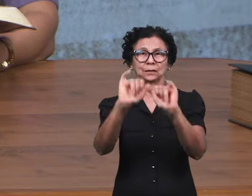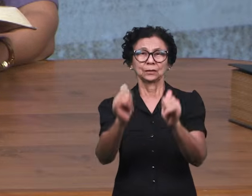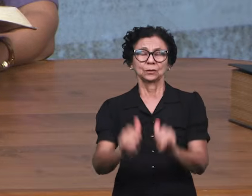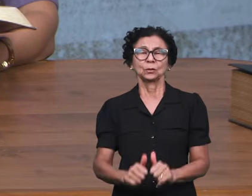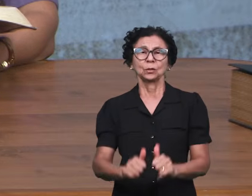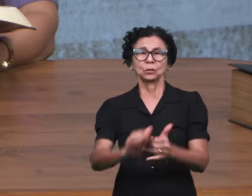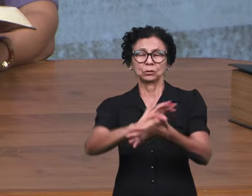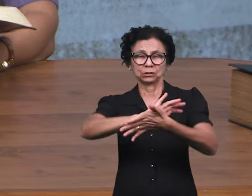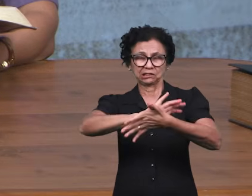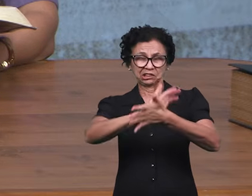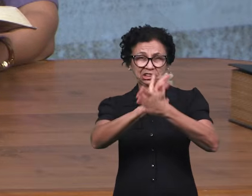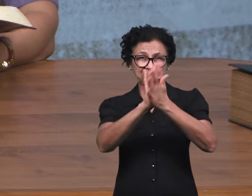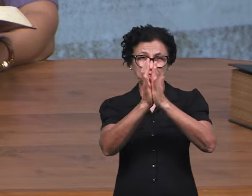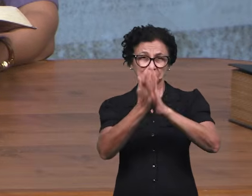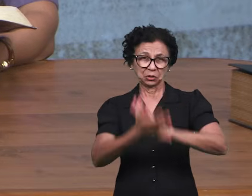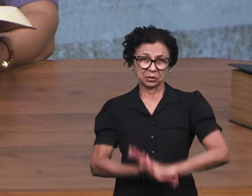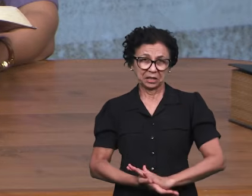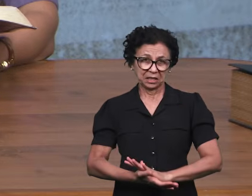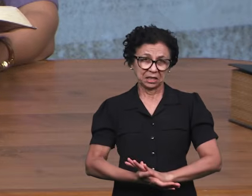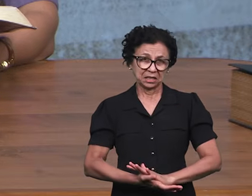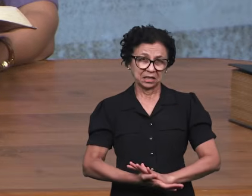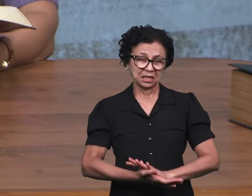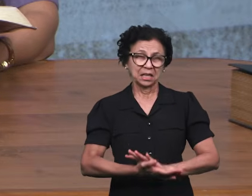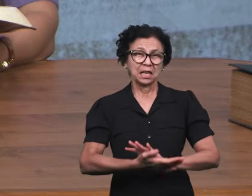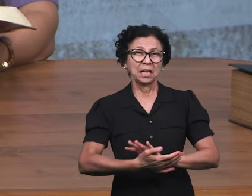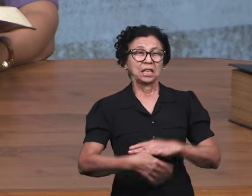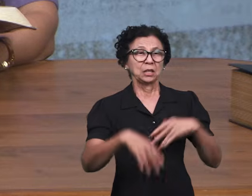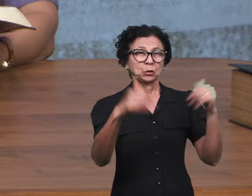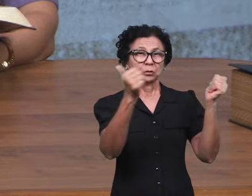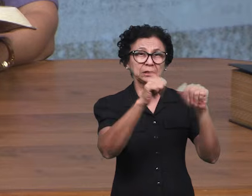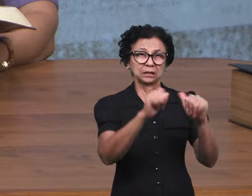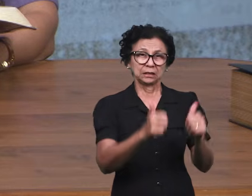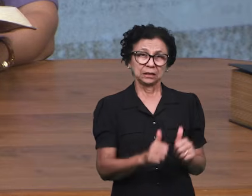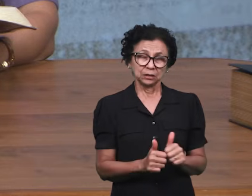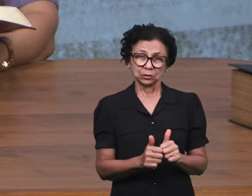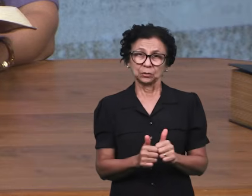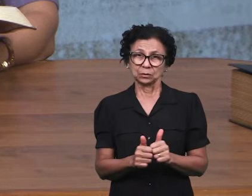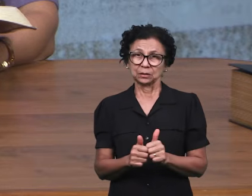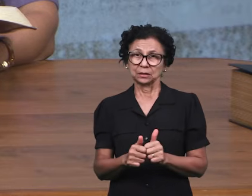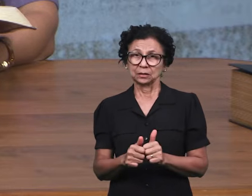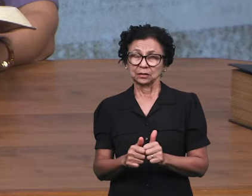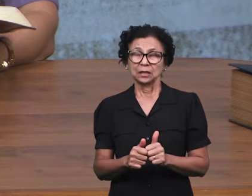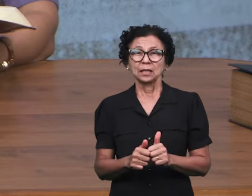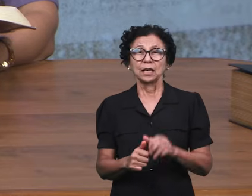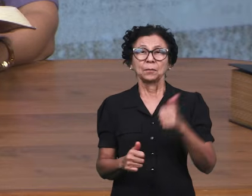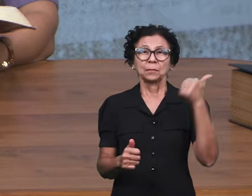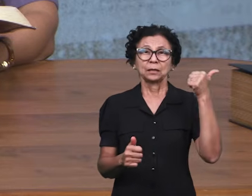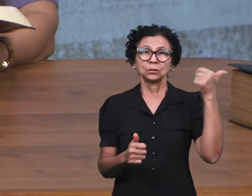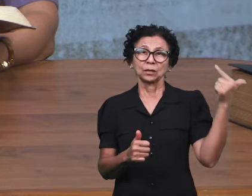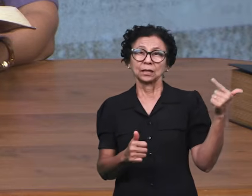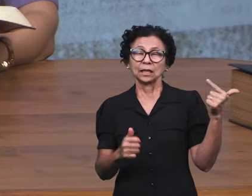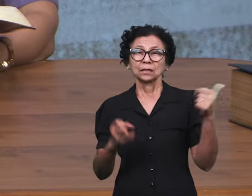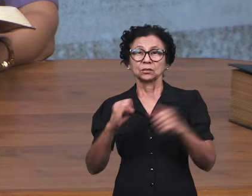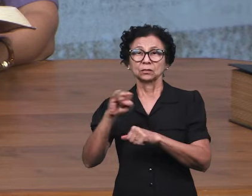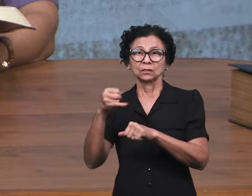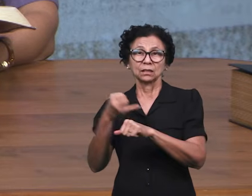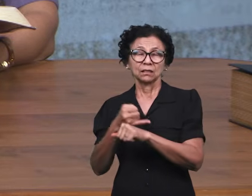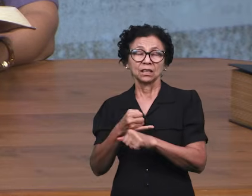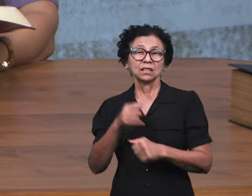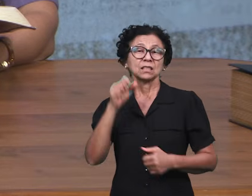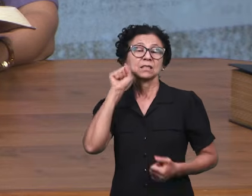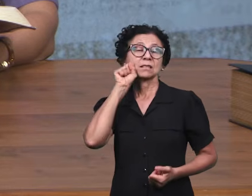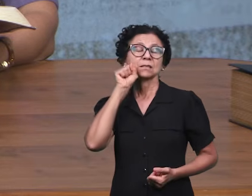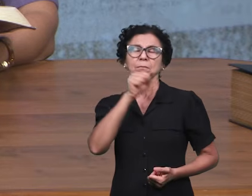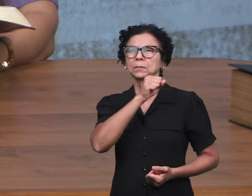eram melhores do que as de Jerusalém e do que as de Samaria. Porventura,